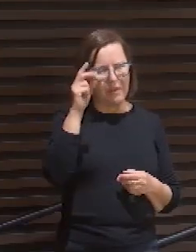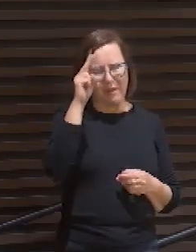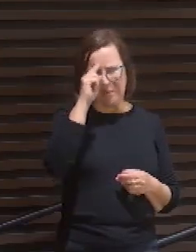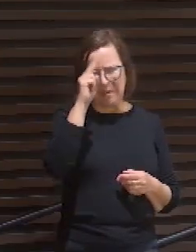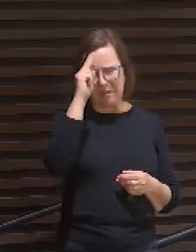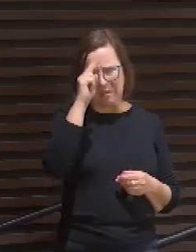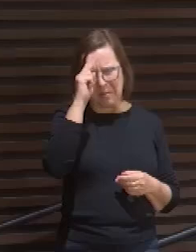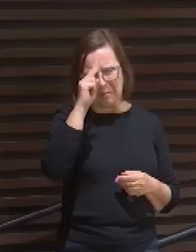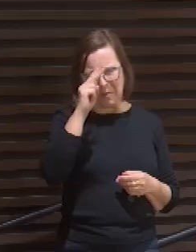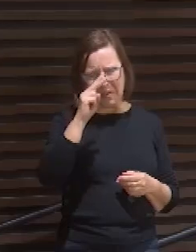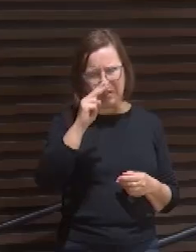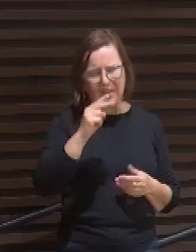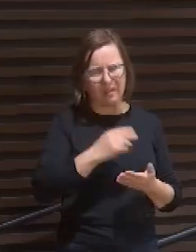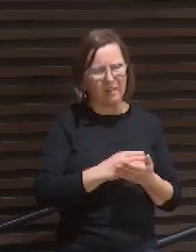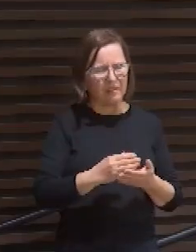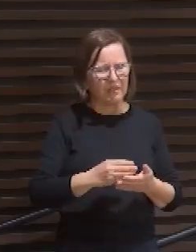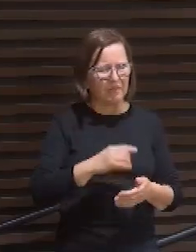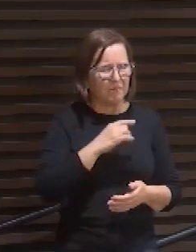em pânico.